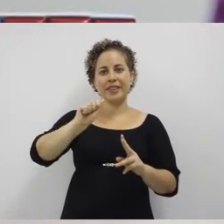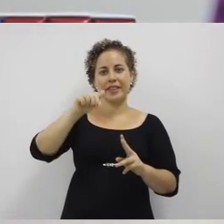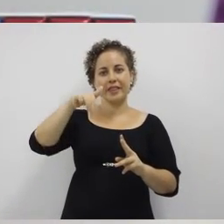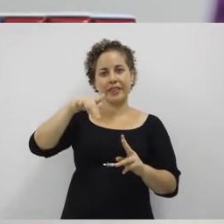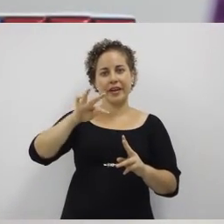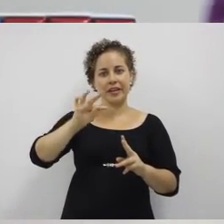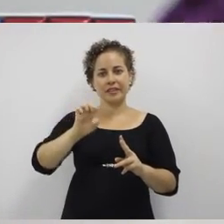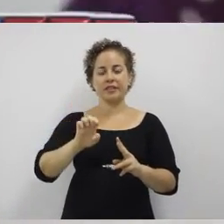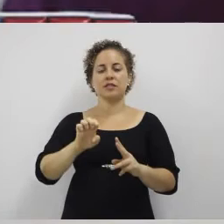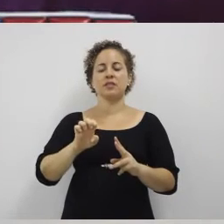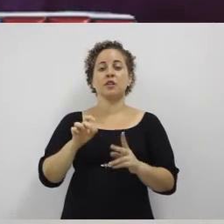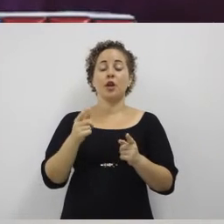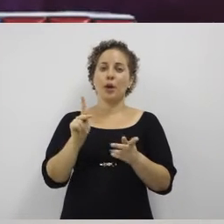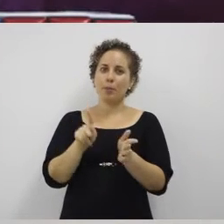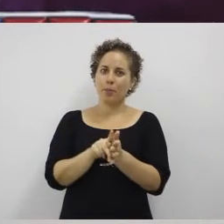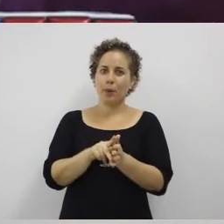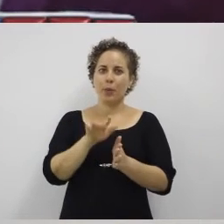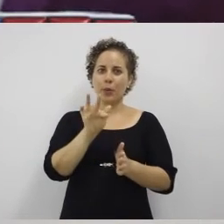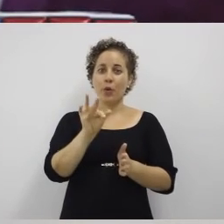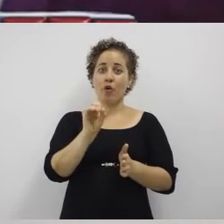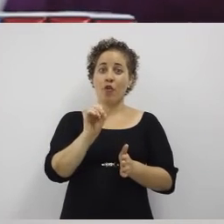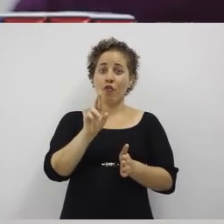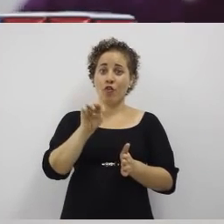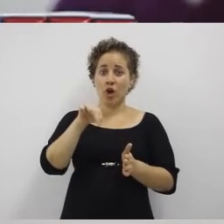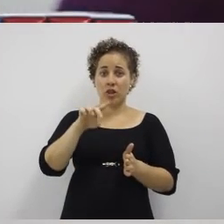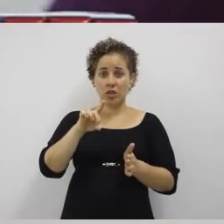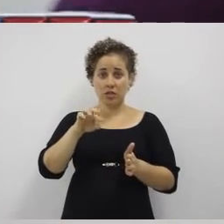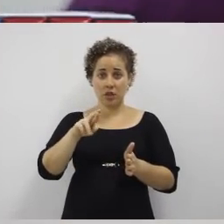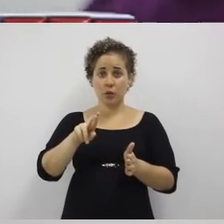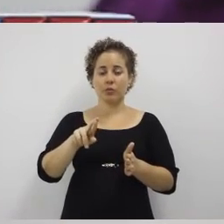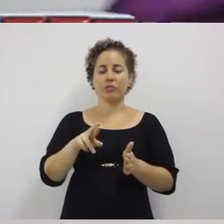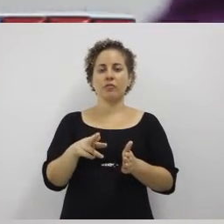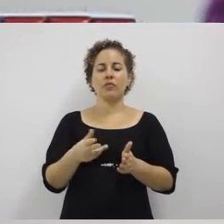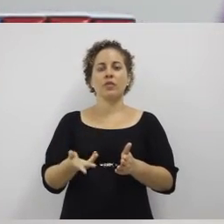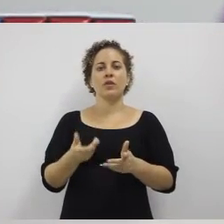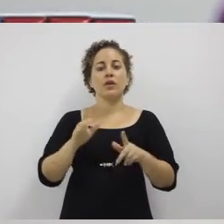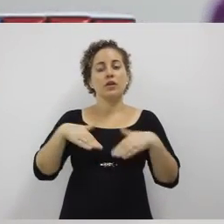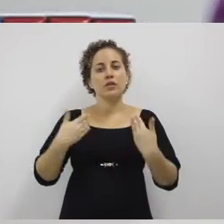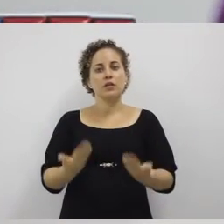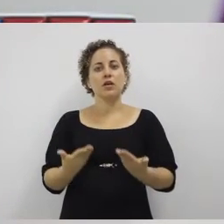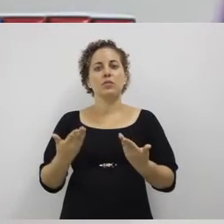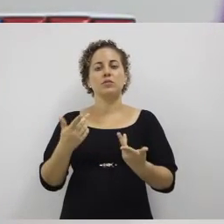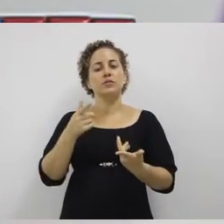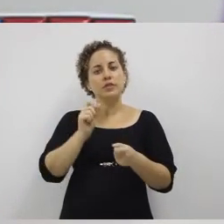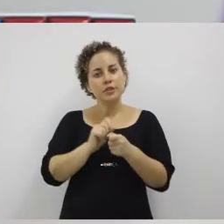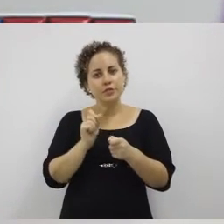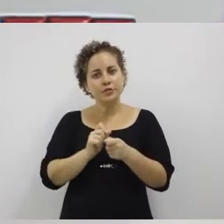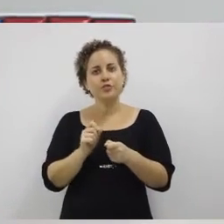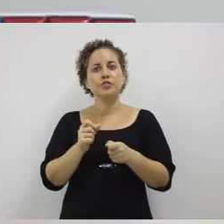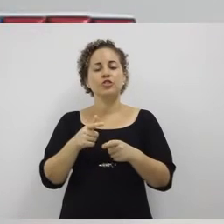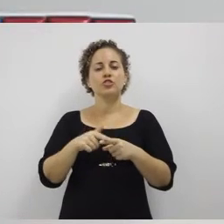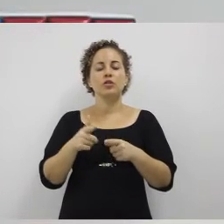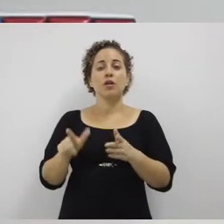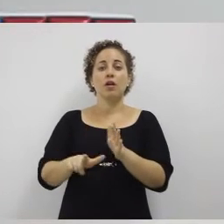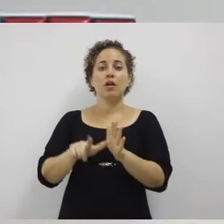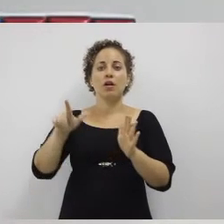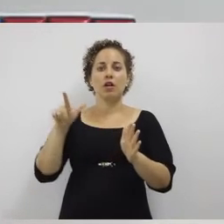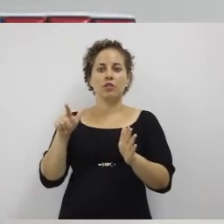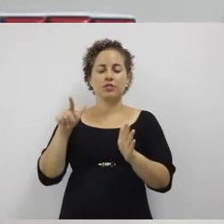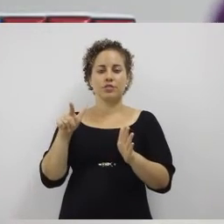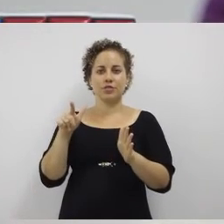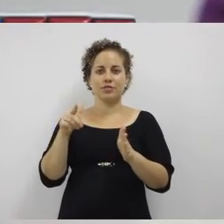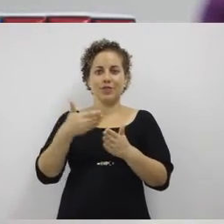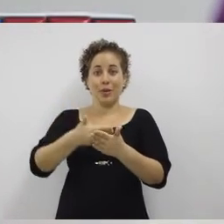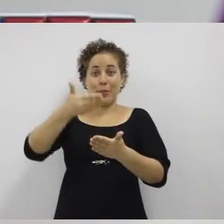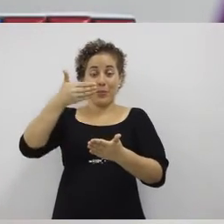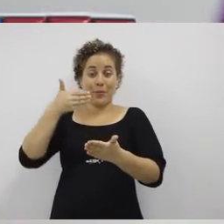uma atividade do meu fornecedor, então digamos que eu fiz a integração vertical a montante. Eu abracei uma atividade que estava antes de mim na cadeia, que era